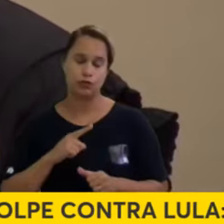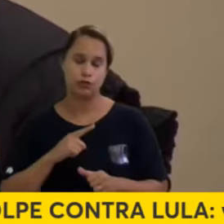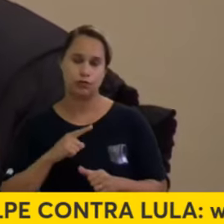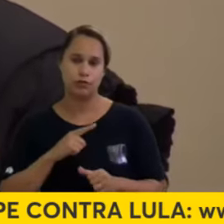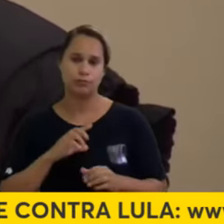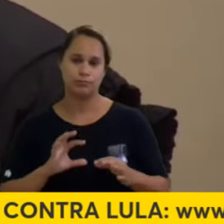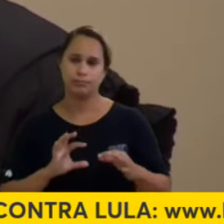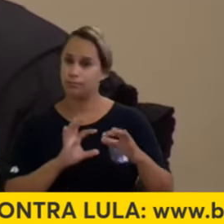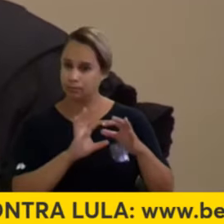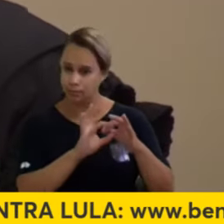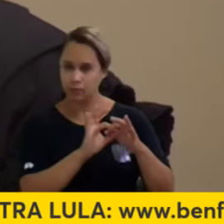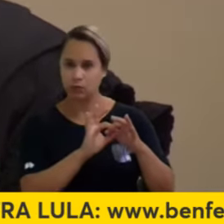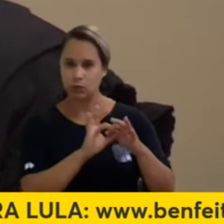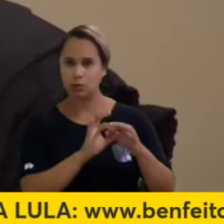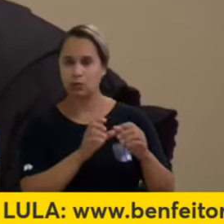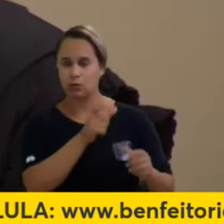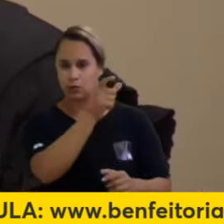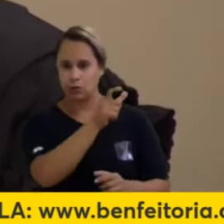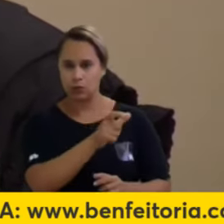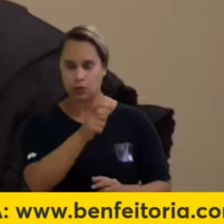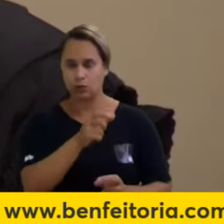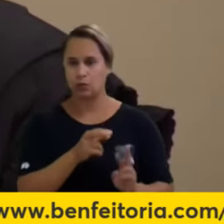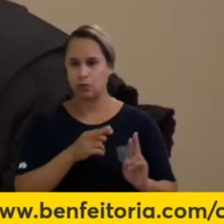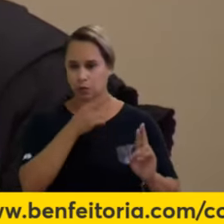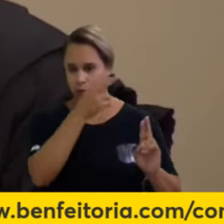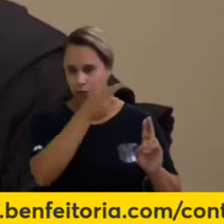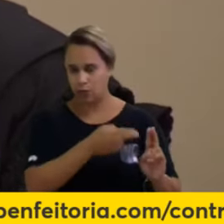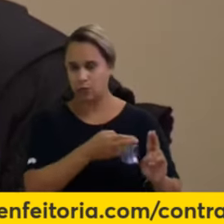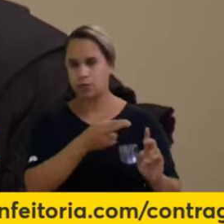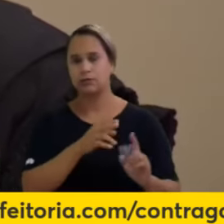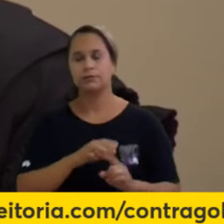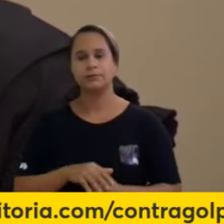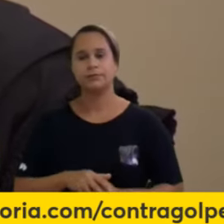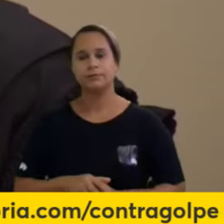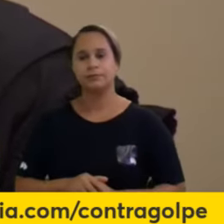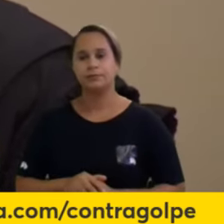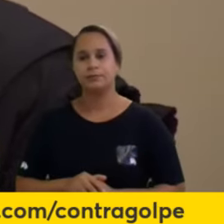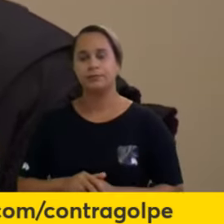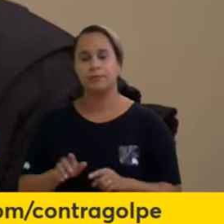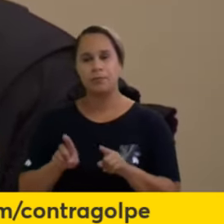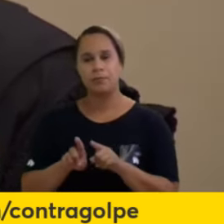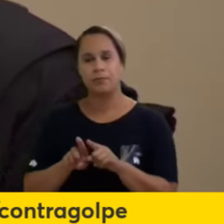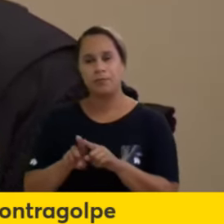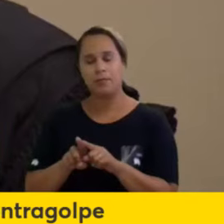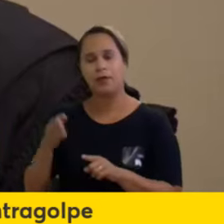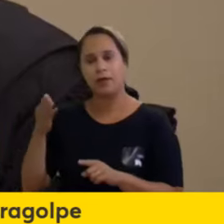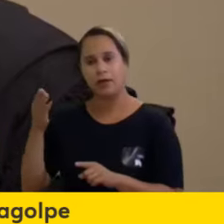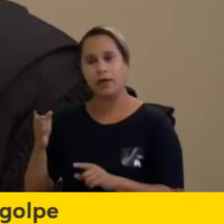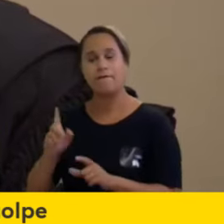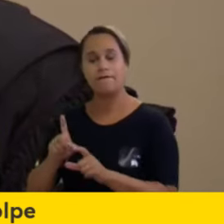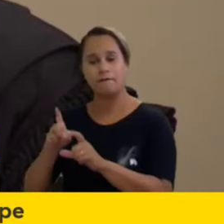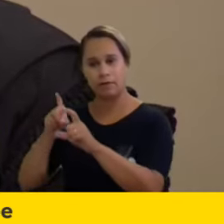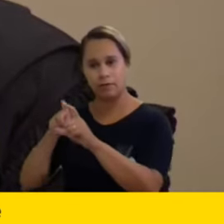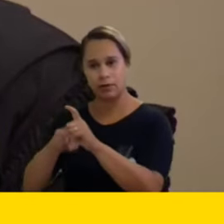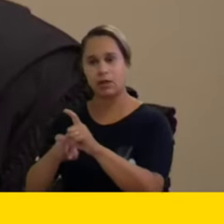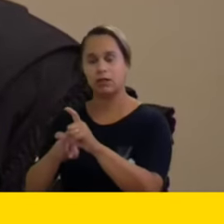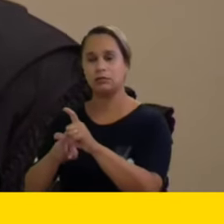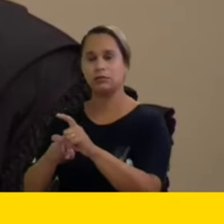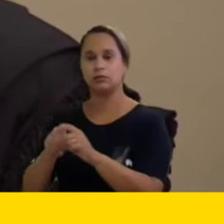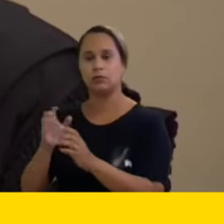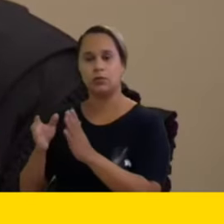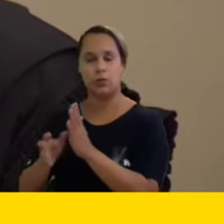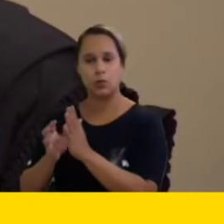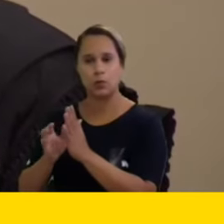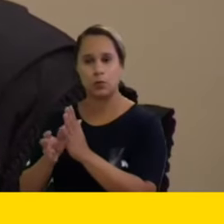assim Karina prestou serviços de campanha aos investigados mas também é filiada a união Brasil e a coordenadora de comunicação do deputado estadual luí